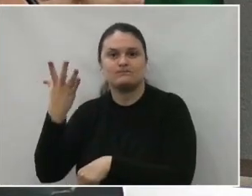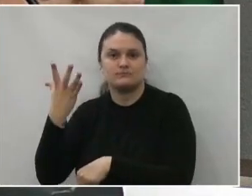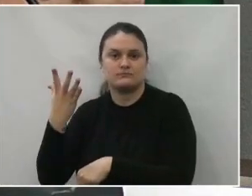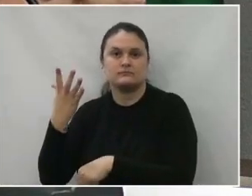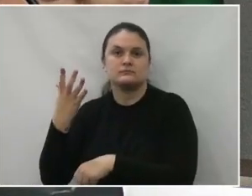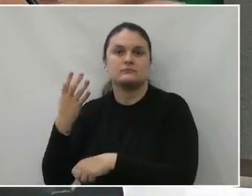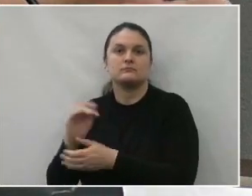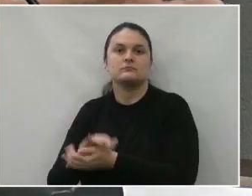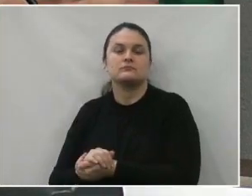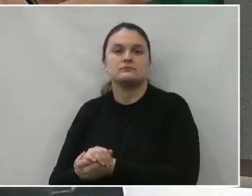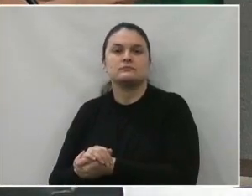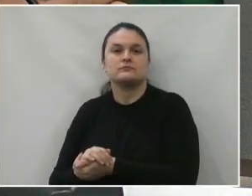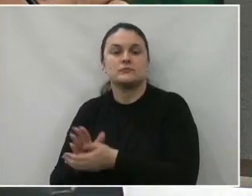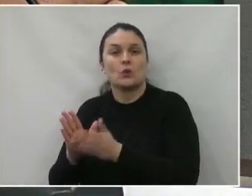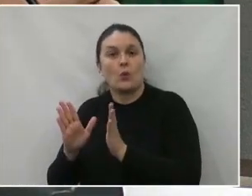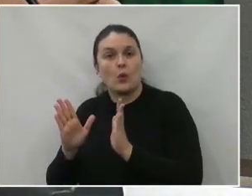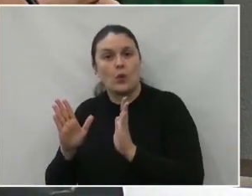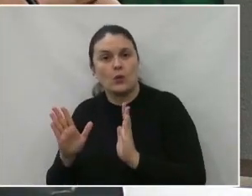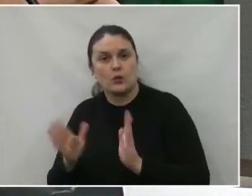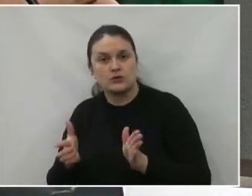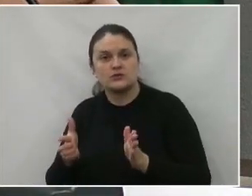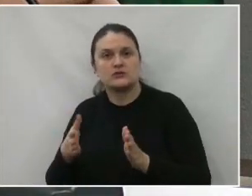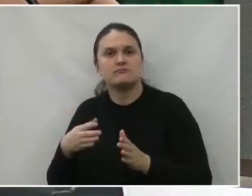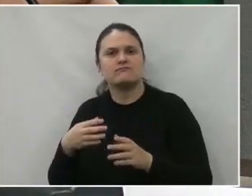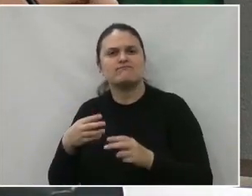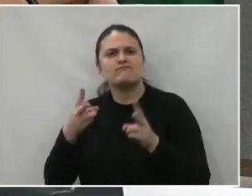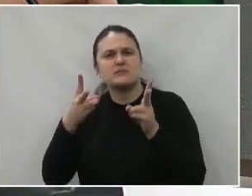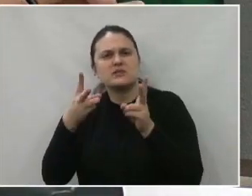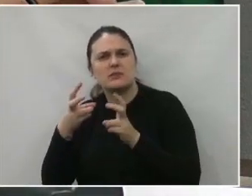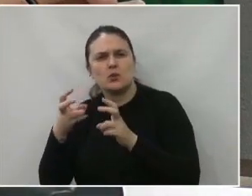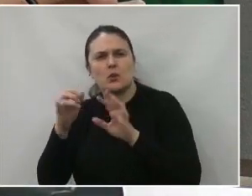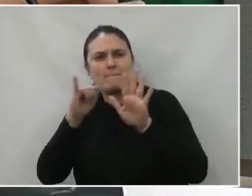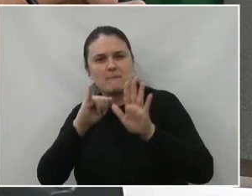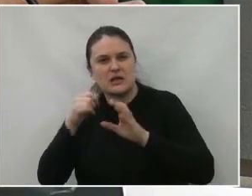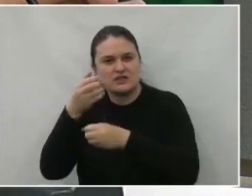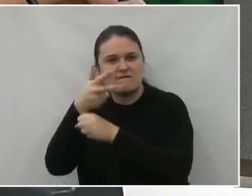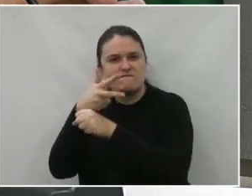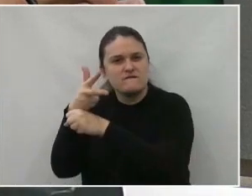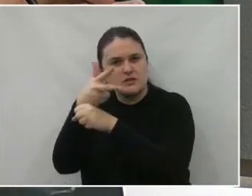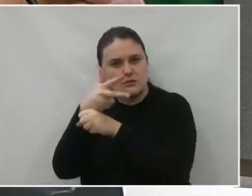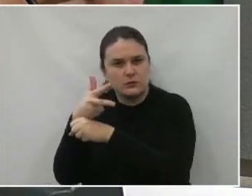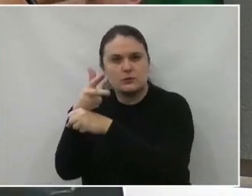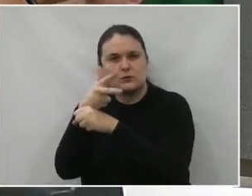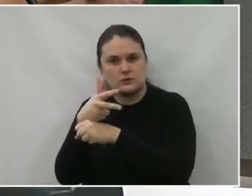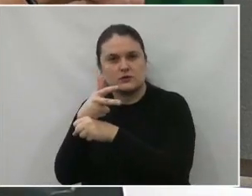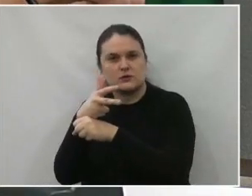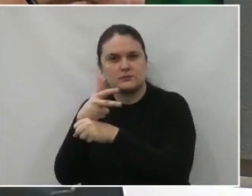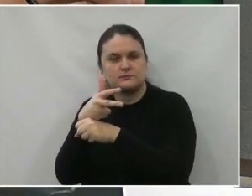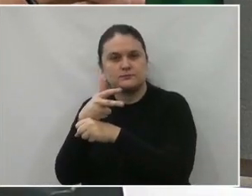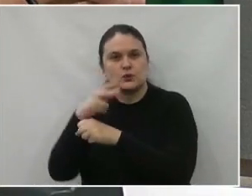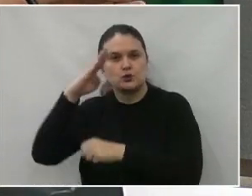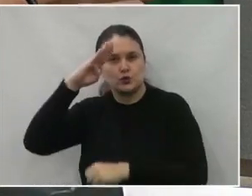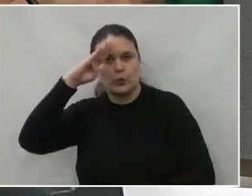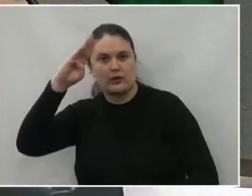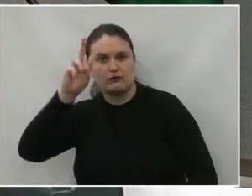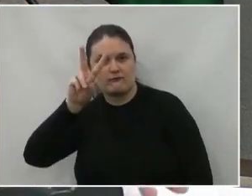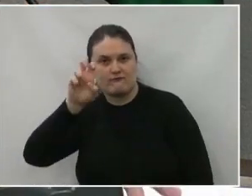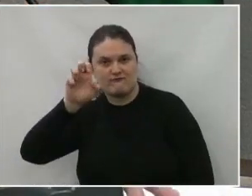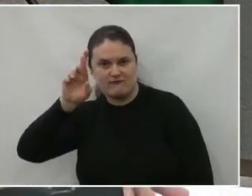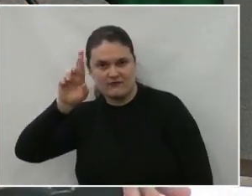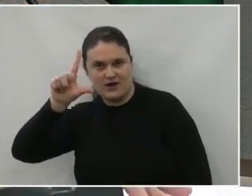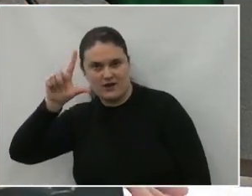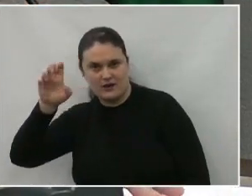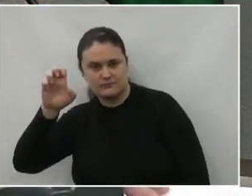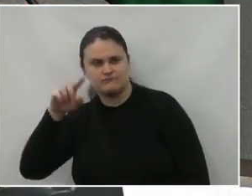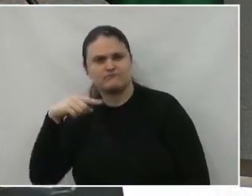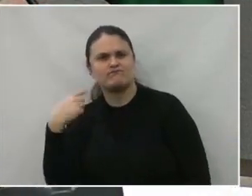ato. E hoje, né, nós vendo também as imagens que circularam a respeito deste fato do soldado Verli,